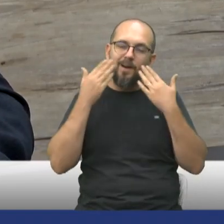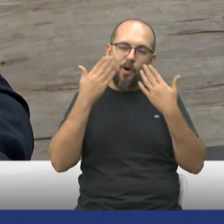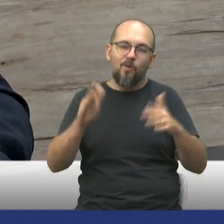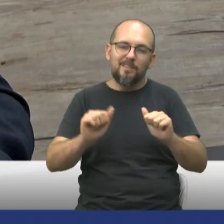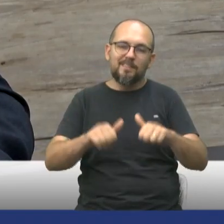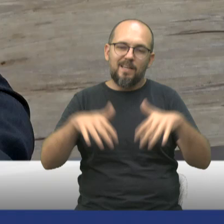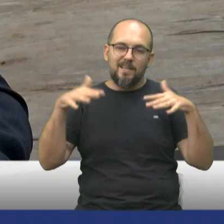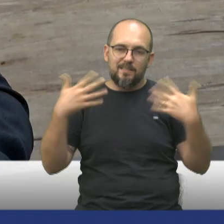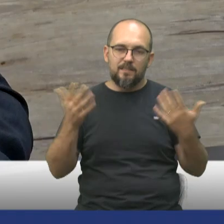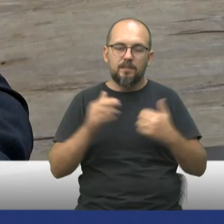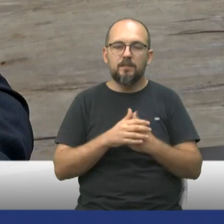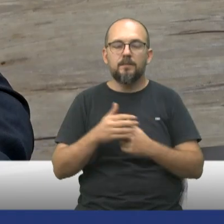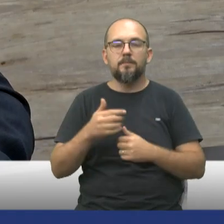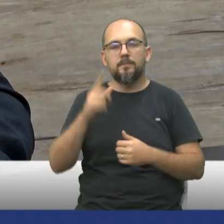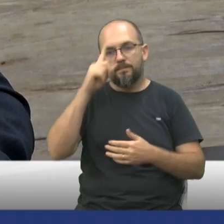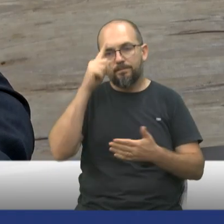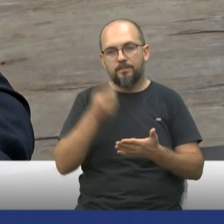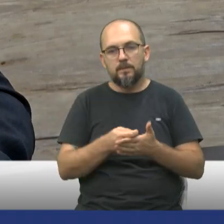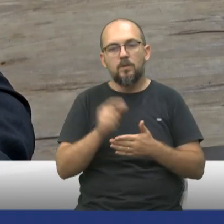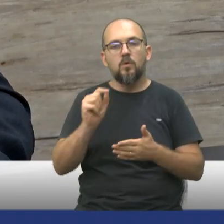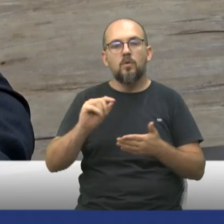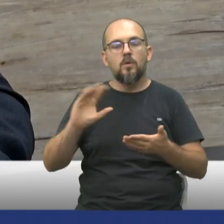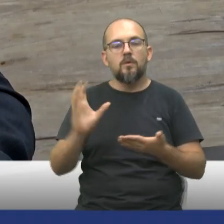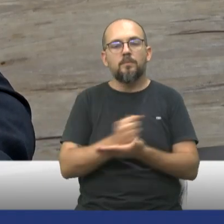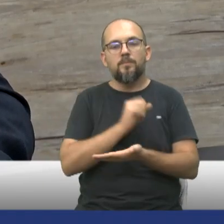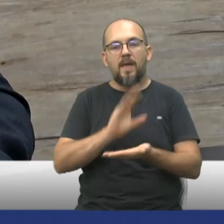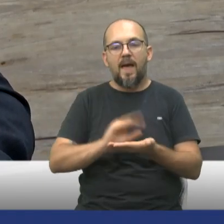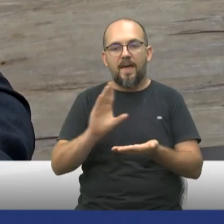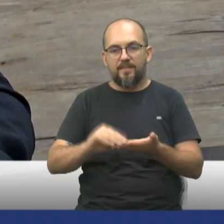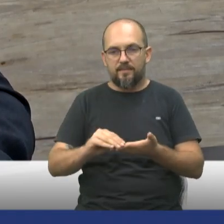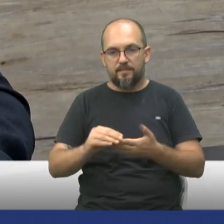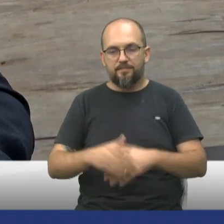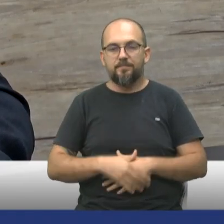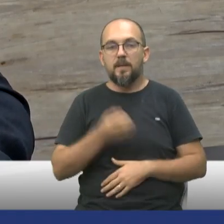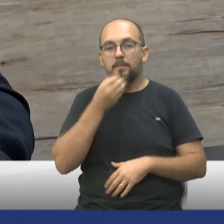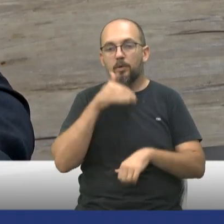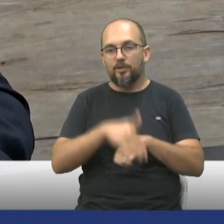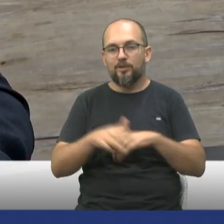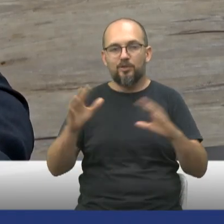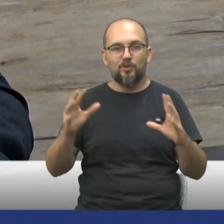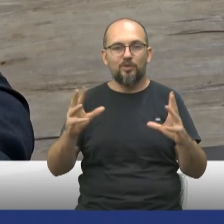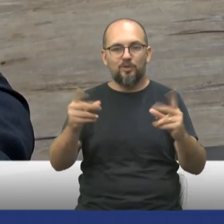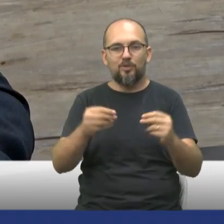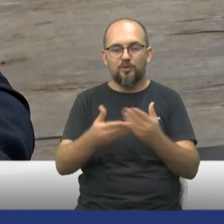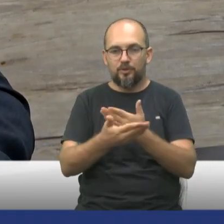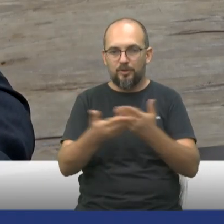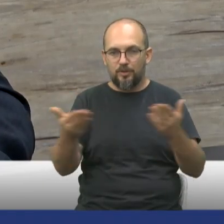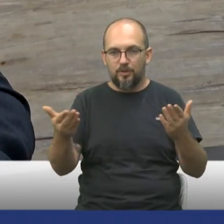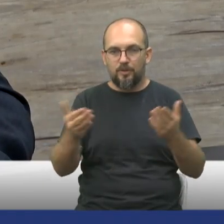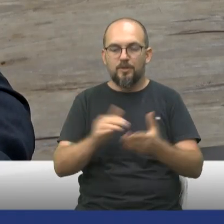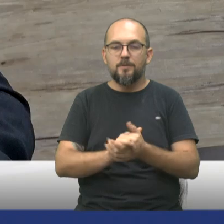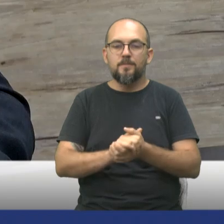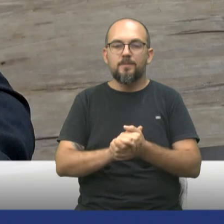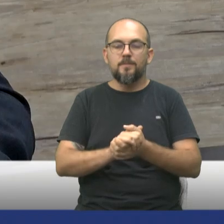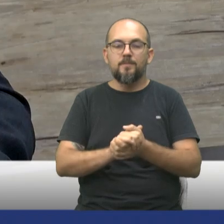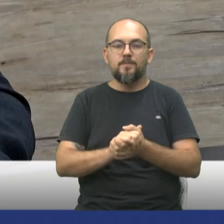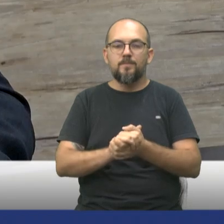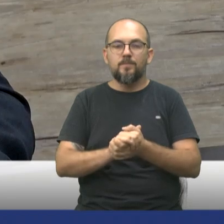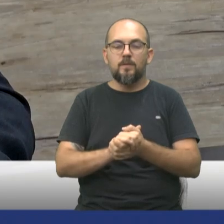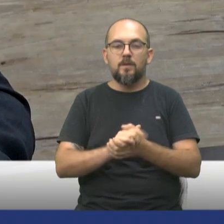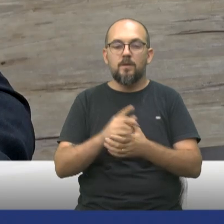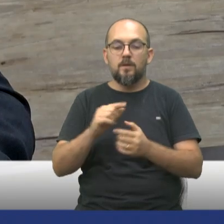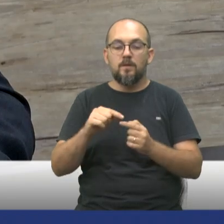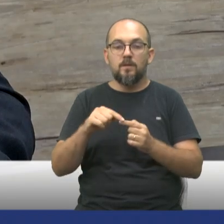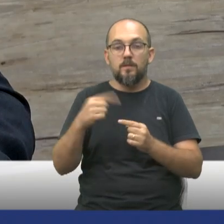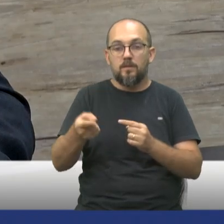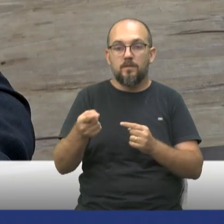E determino a ata digital. Boa noite a todos aí. Após a gente vai ter